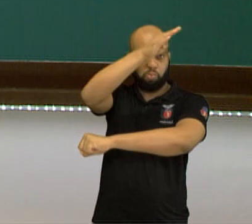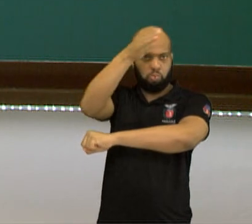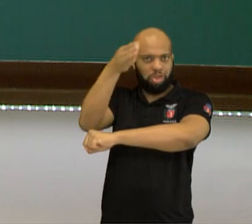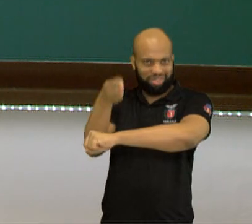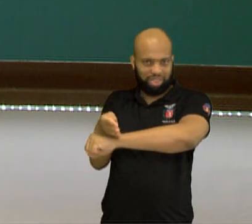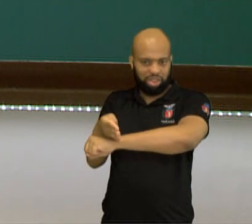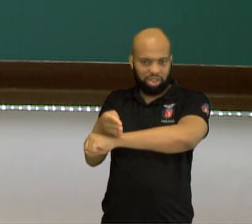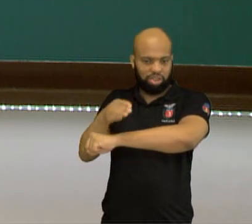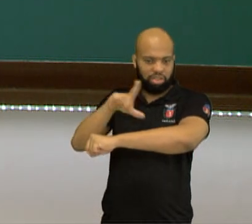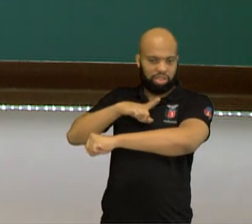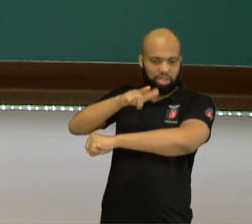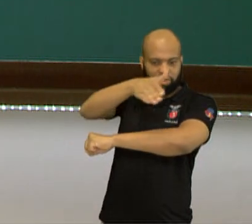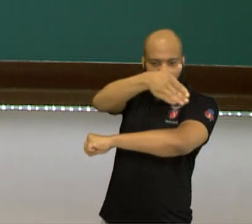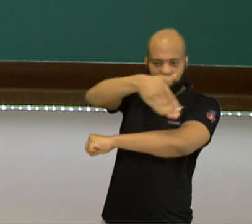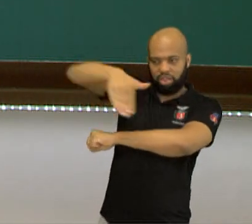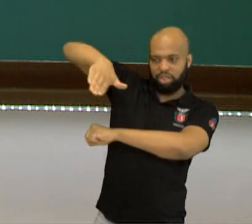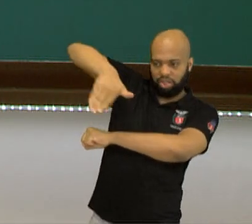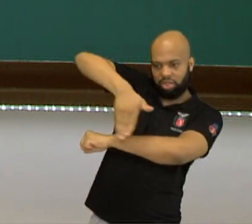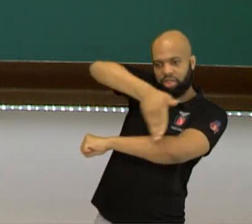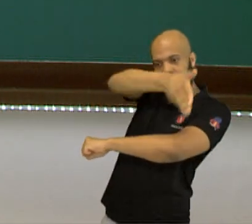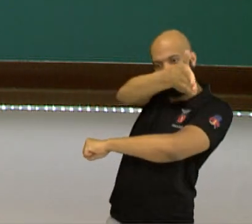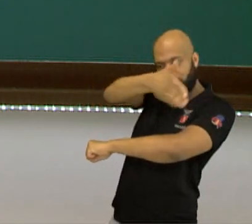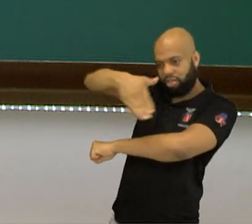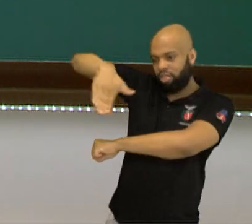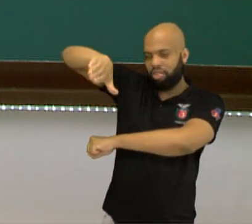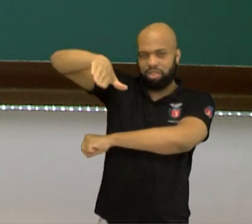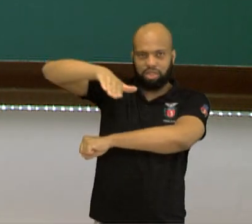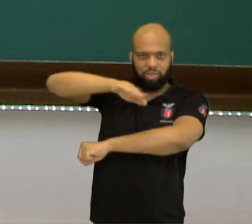encosta de uma montanha. Então, ele pega